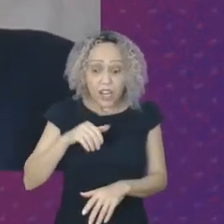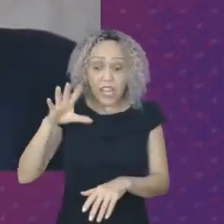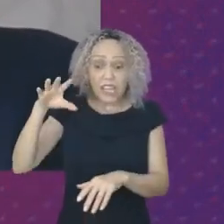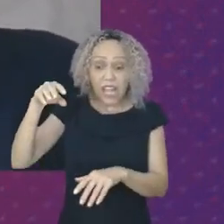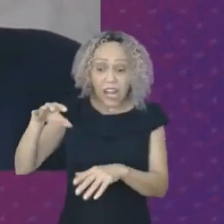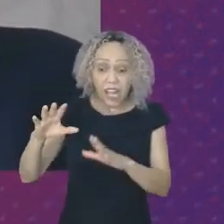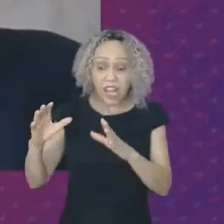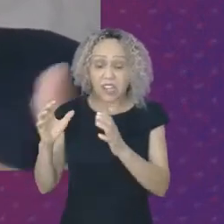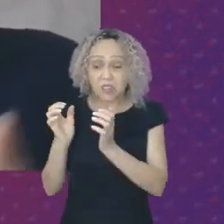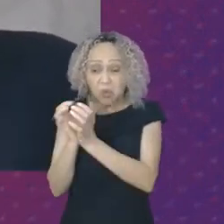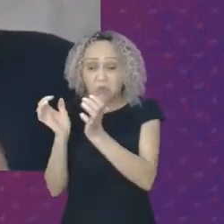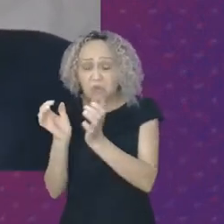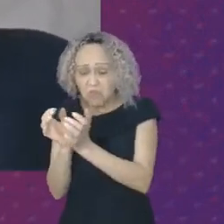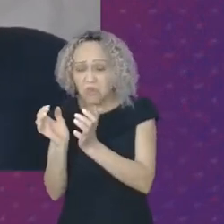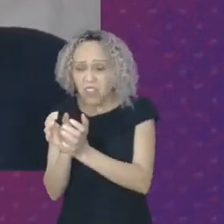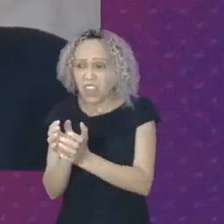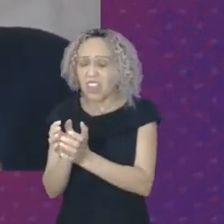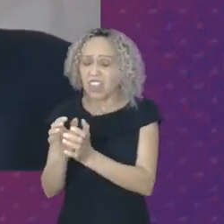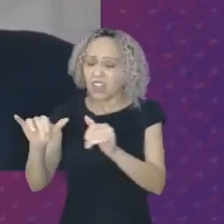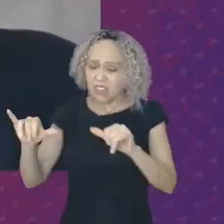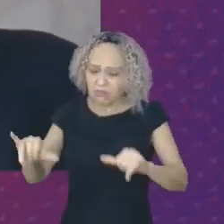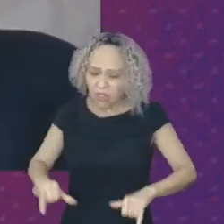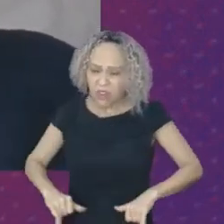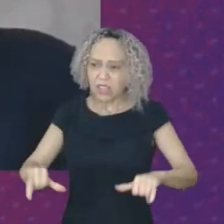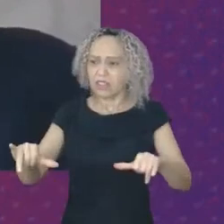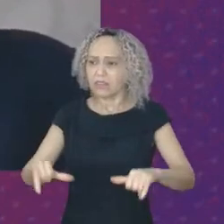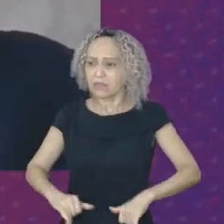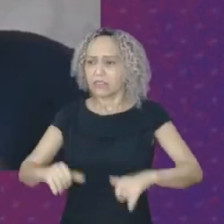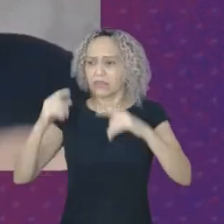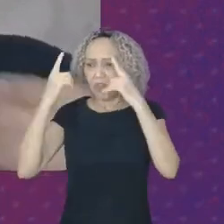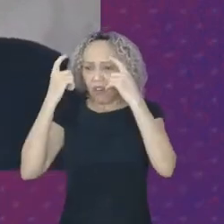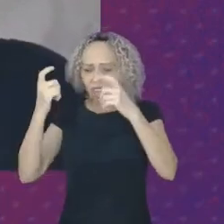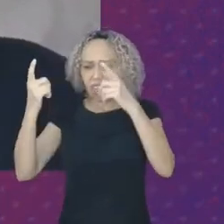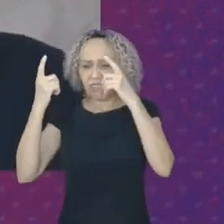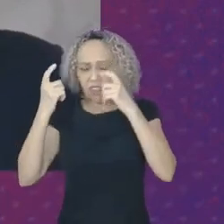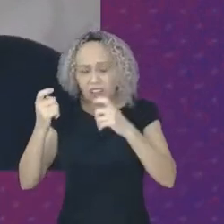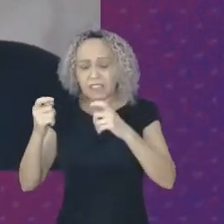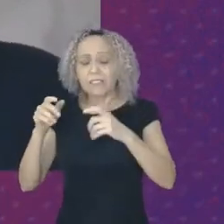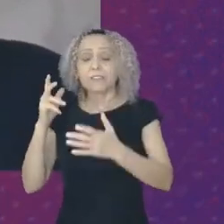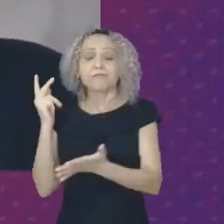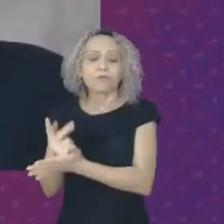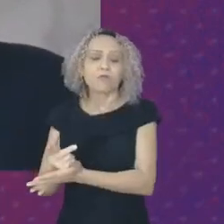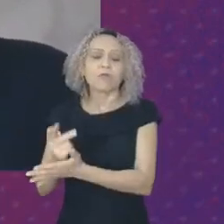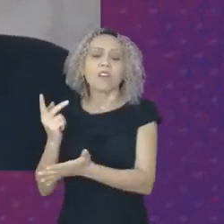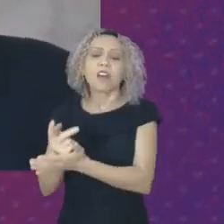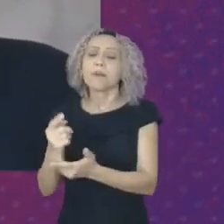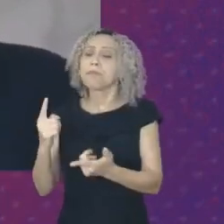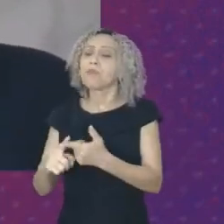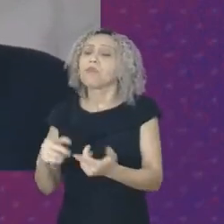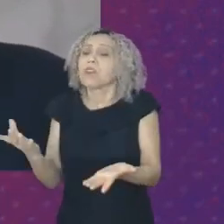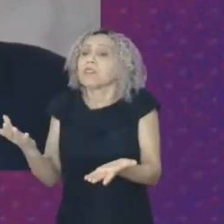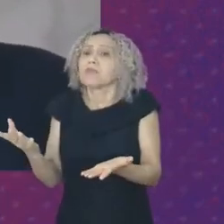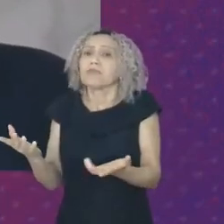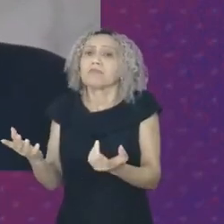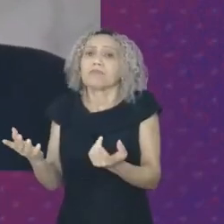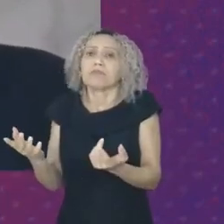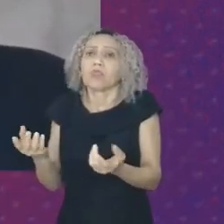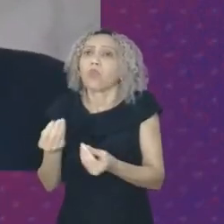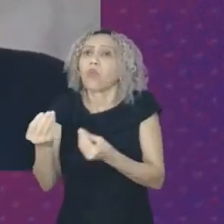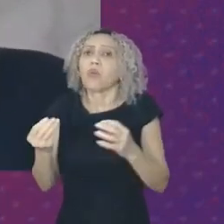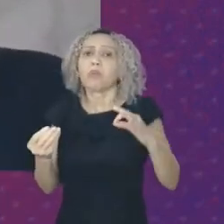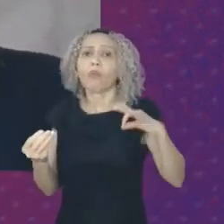romper com a situação de violência, para que essa situação de violência não se agrave e ela não seja assassinada. Então,